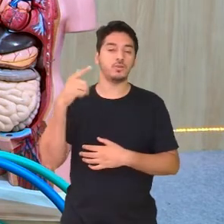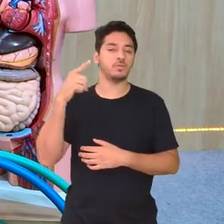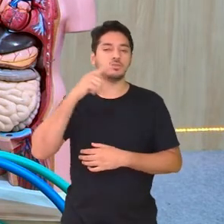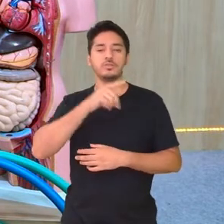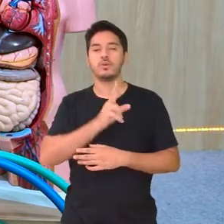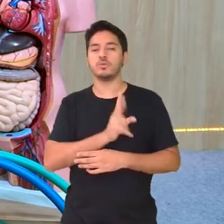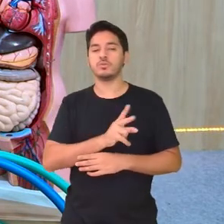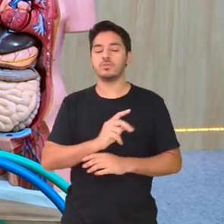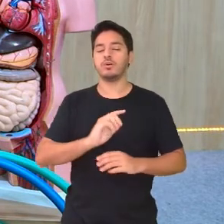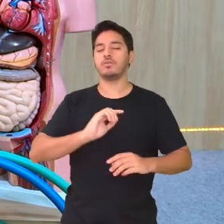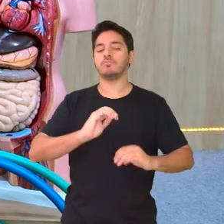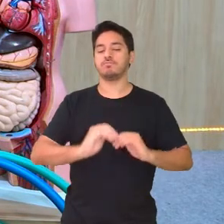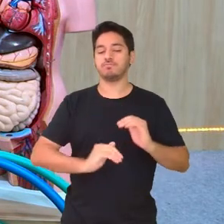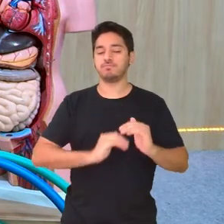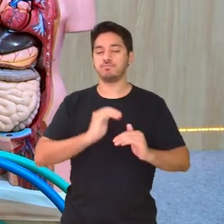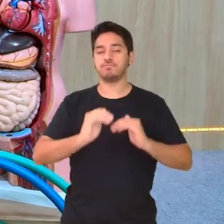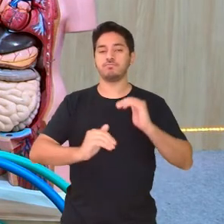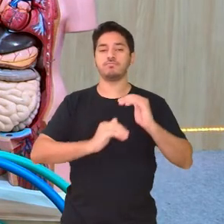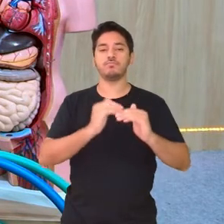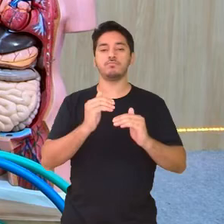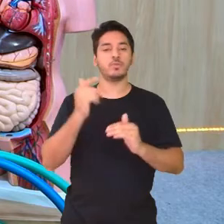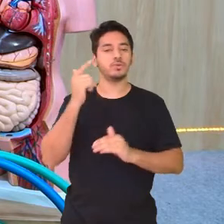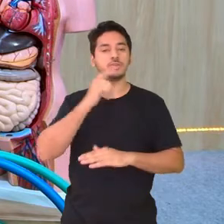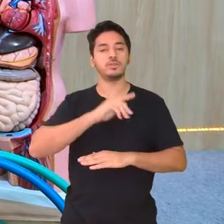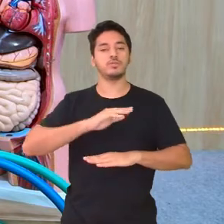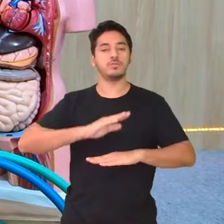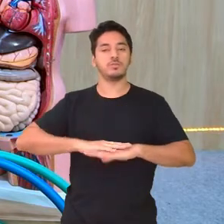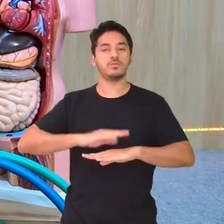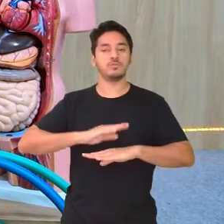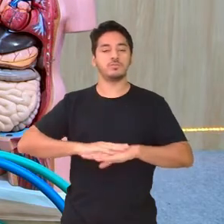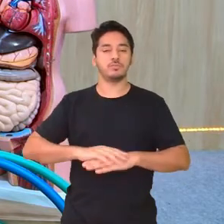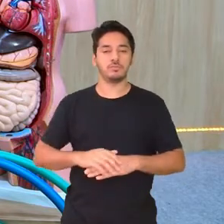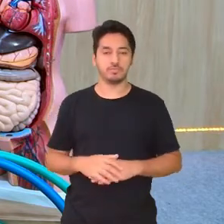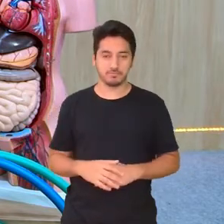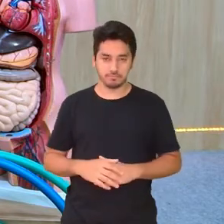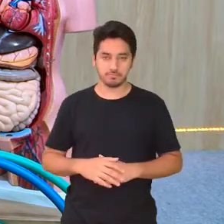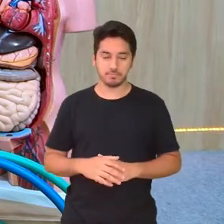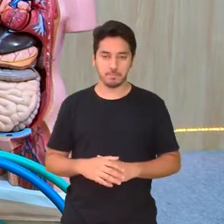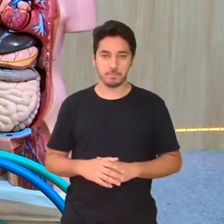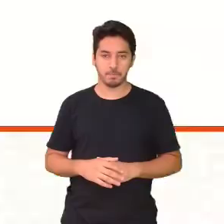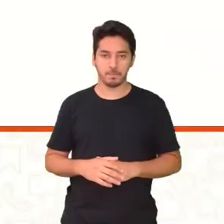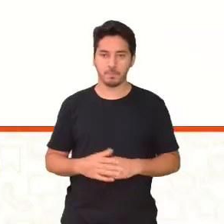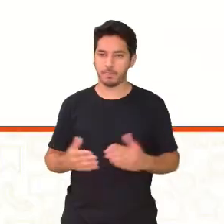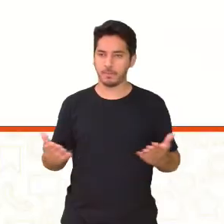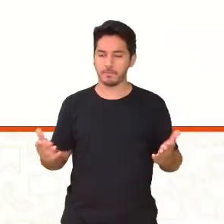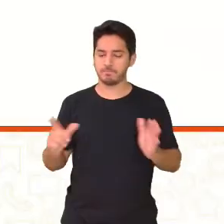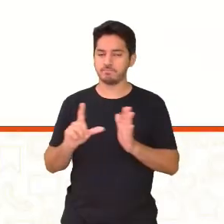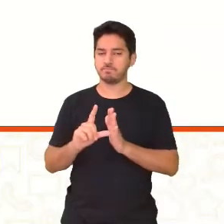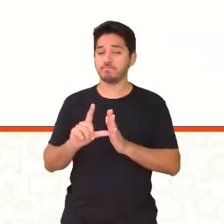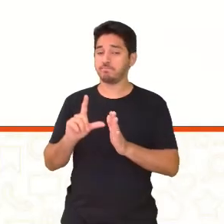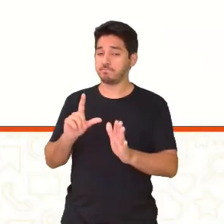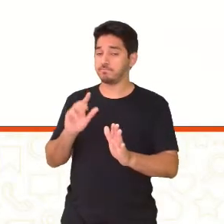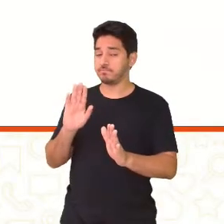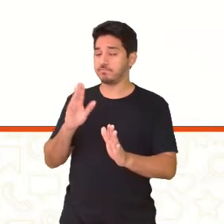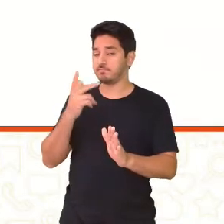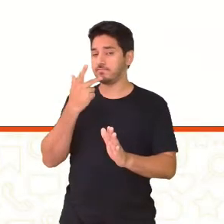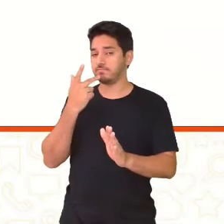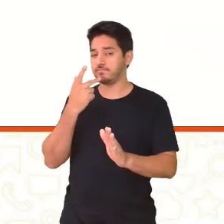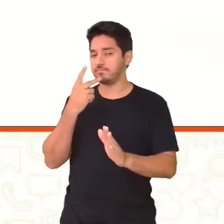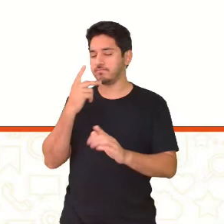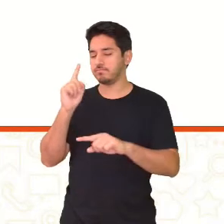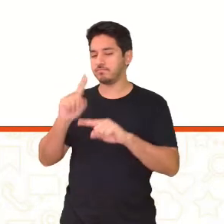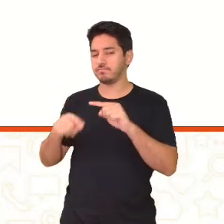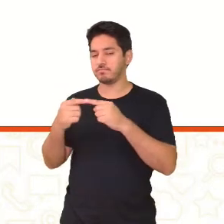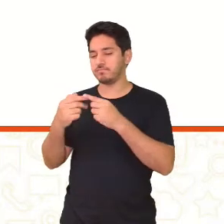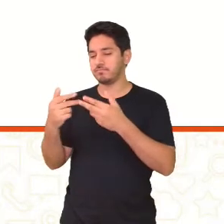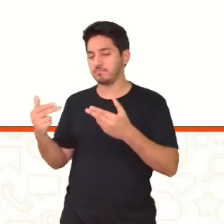continuar avançando, conseguindo autonomia. Vamos lá? Então, antes de falar sobre as